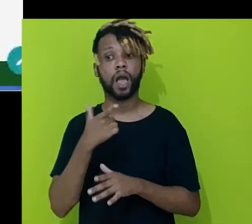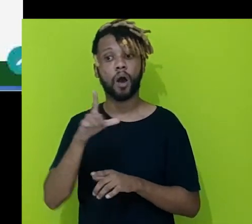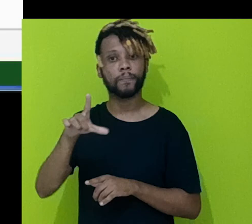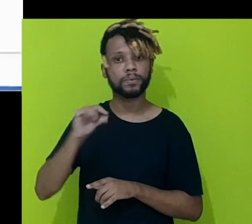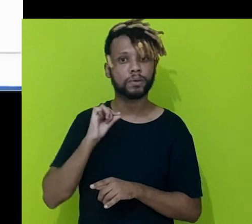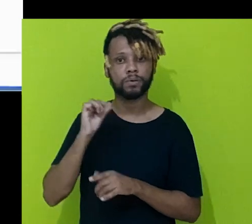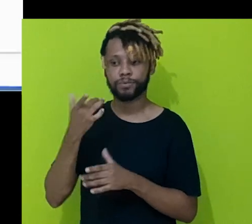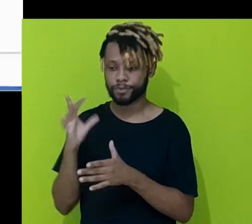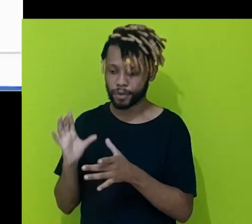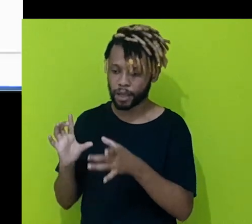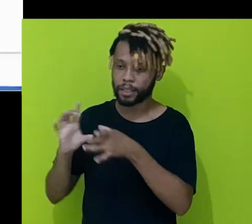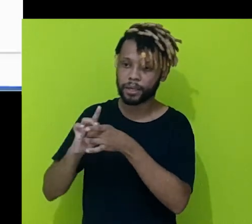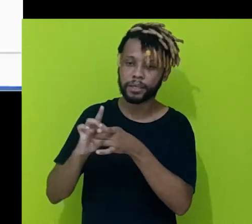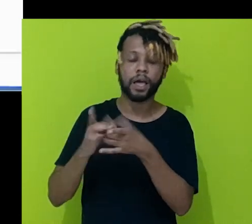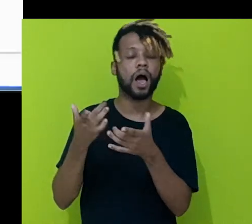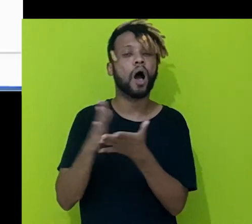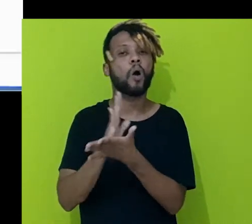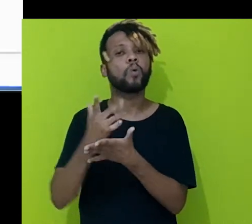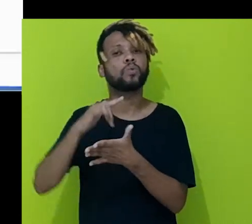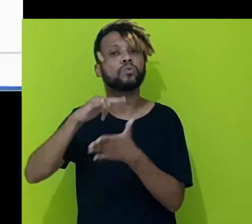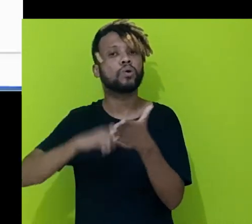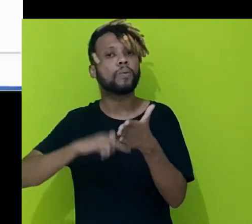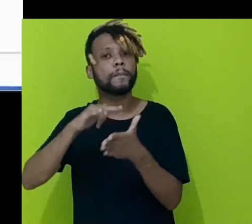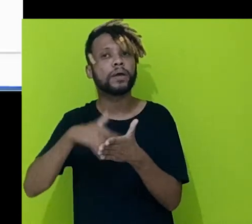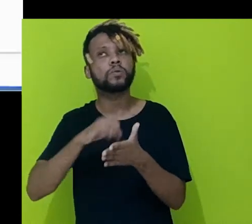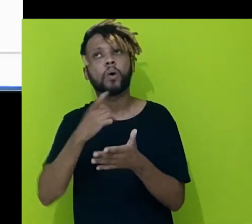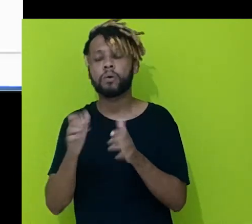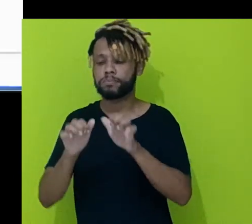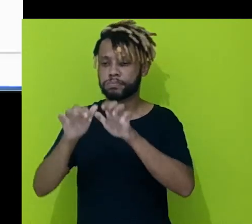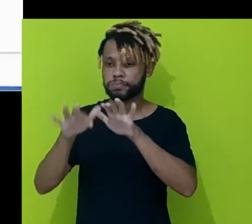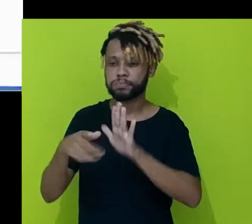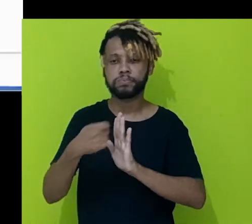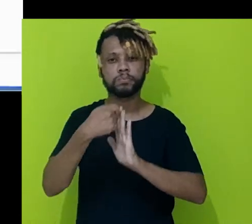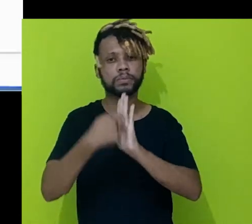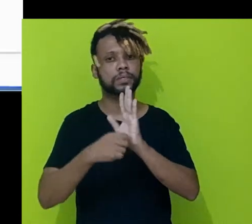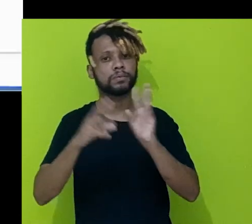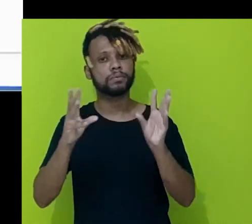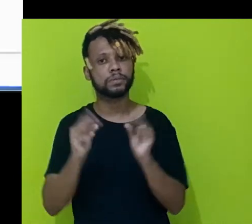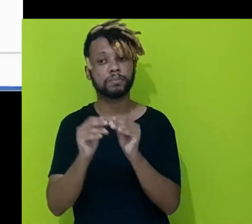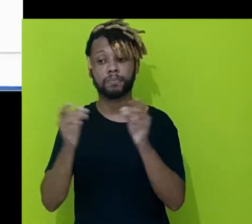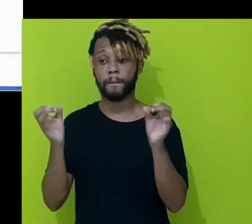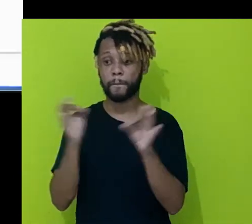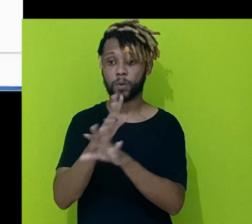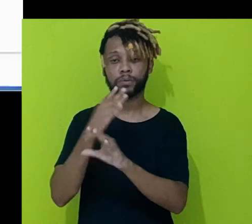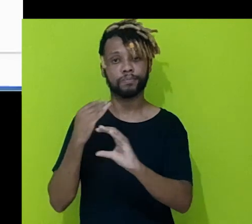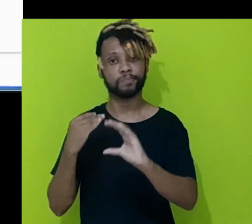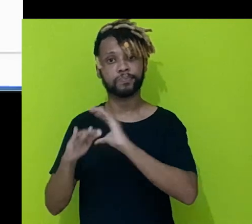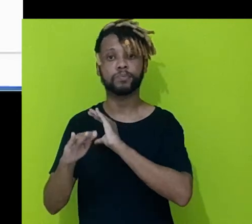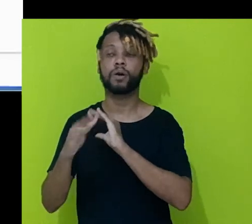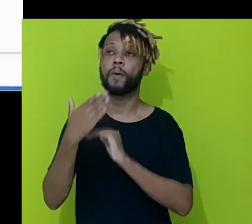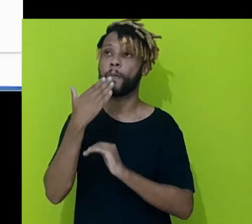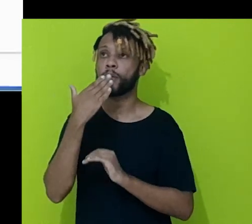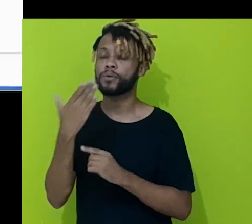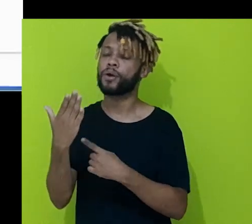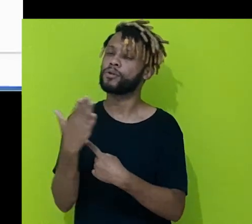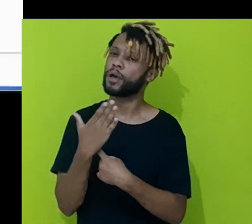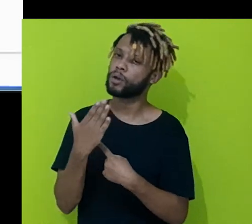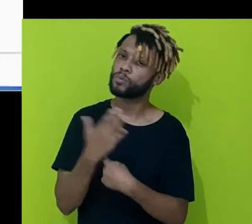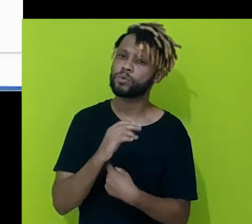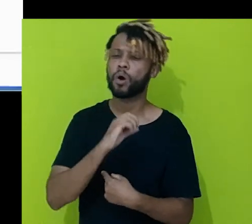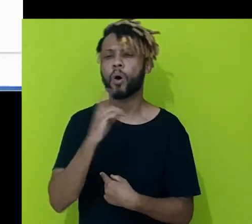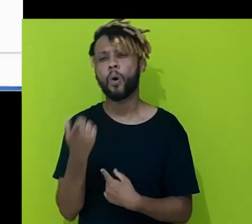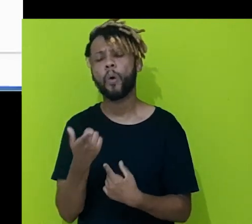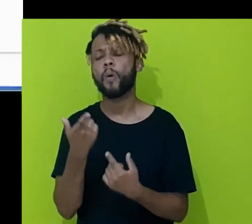de anexar algum documento se você precisar, mas você pode só escrever um texto e enviar o pedido de ajuda